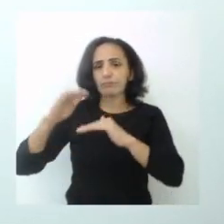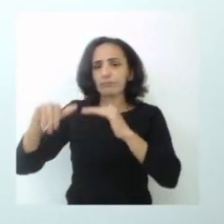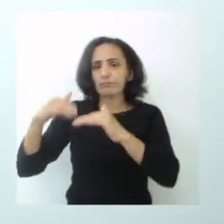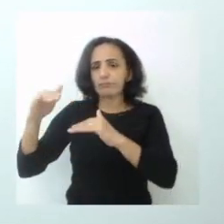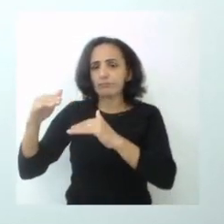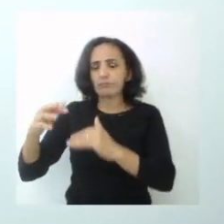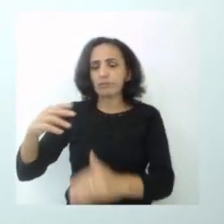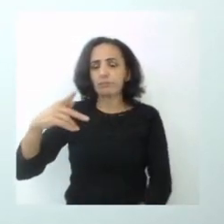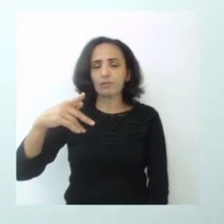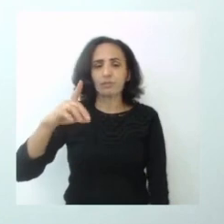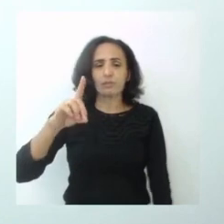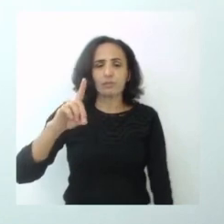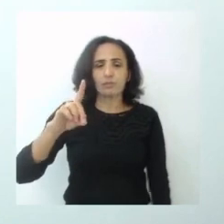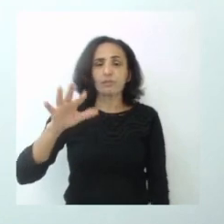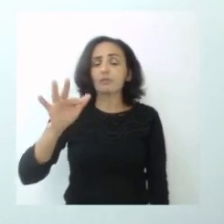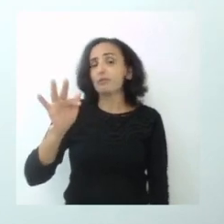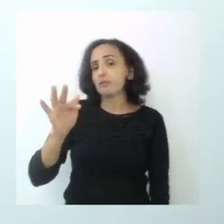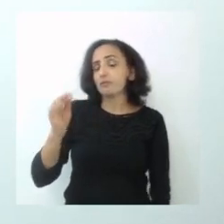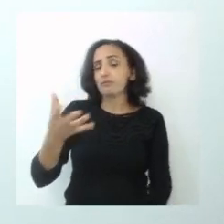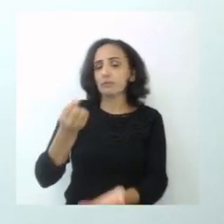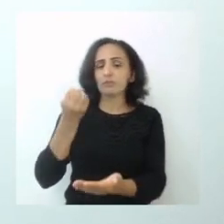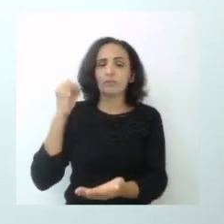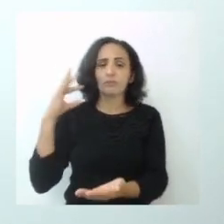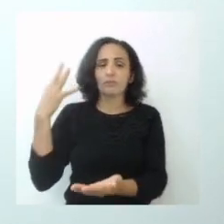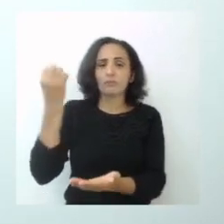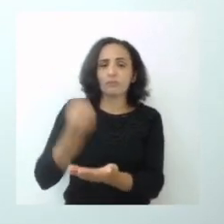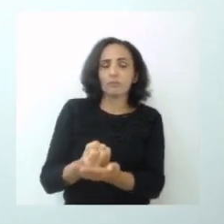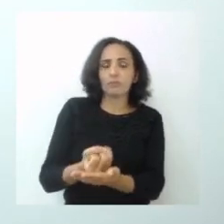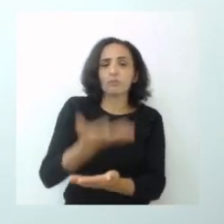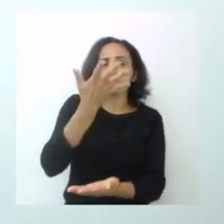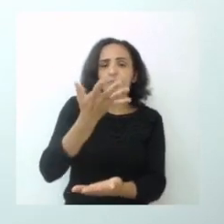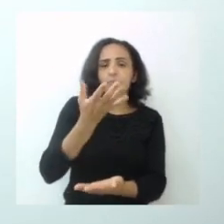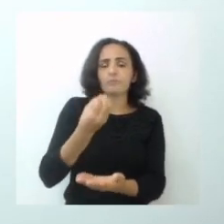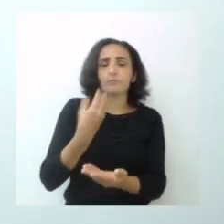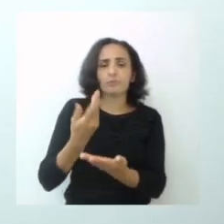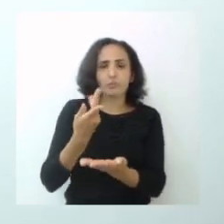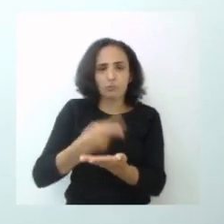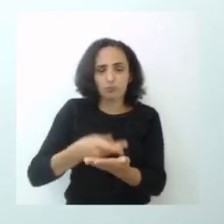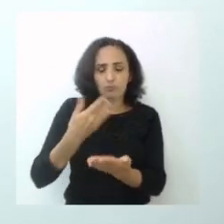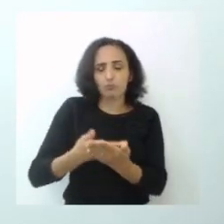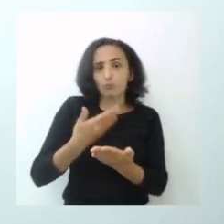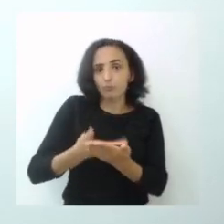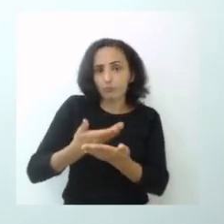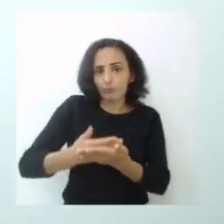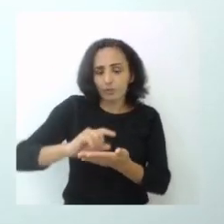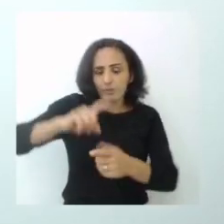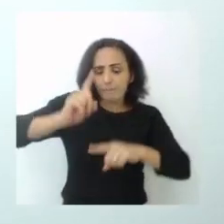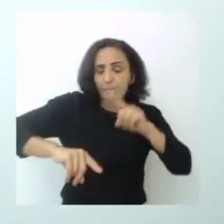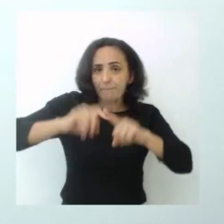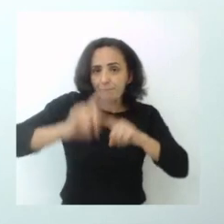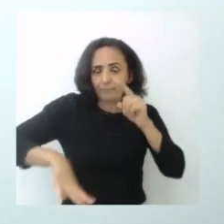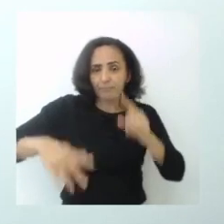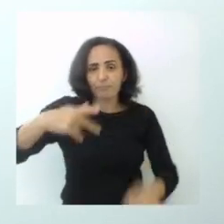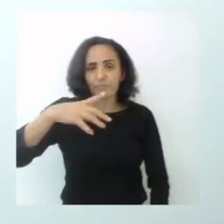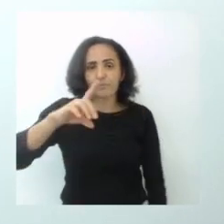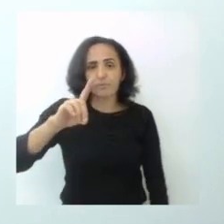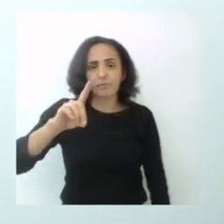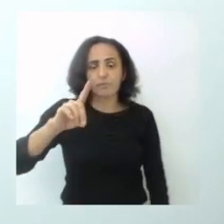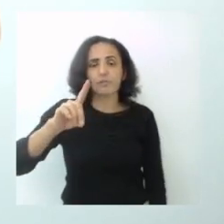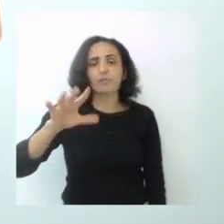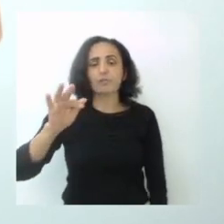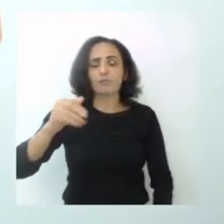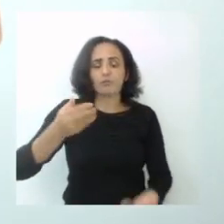em PDF e em podcast. Você vai assistir a aula, pegar o material em PDF, fazer o